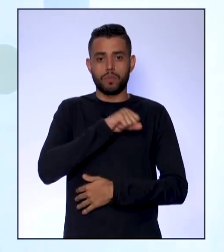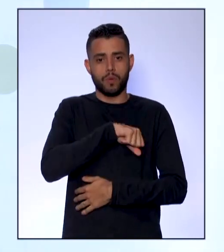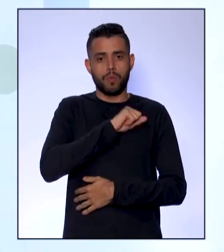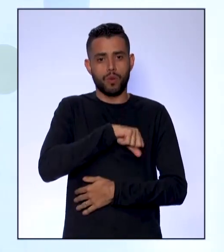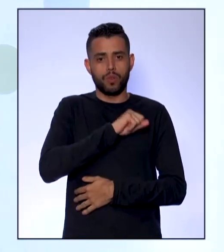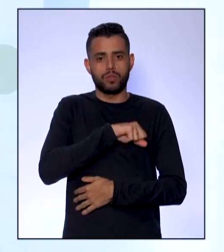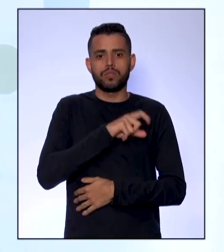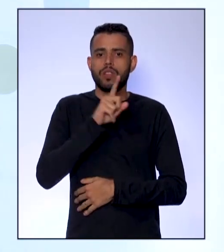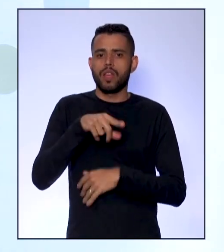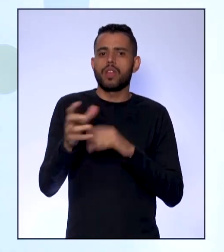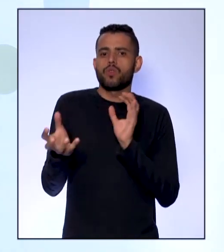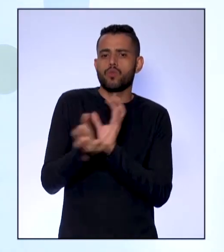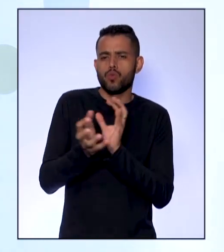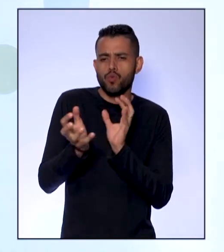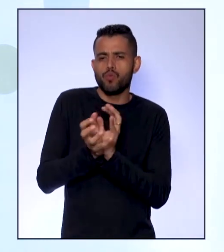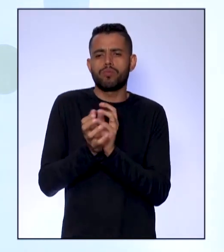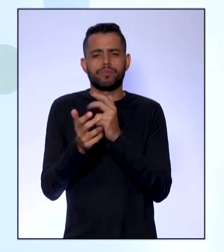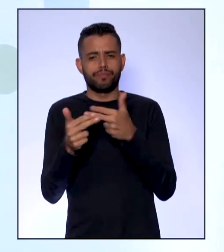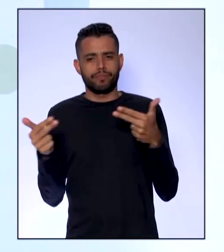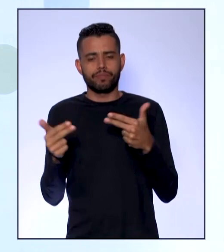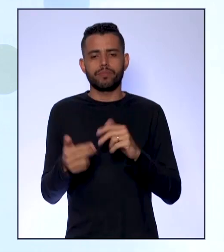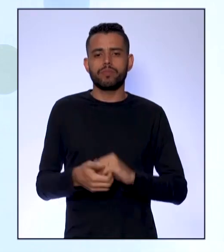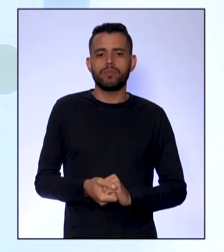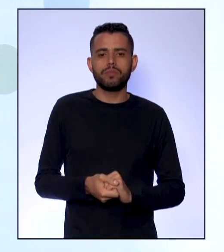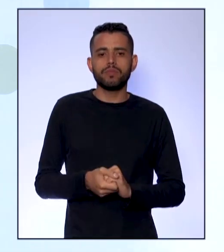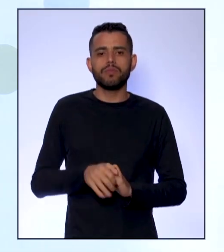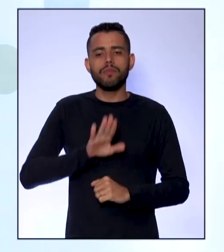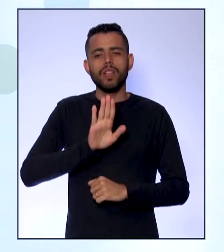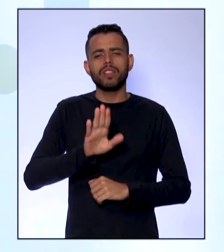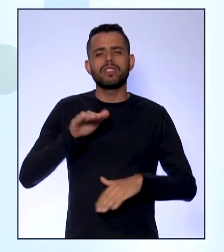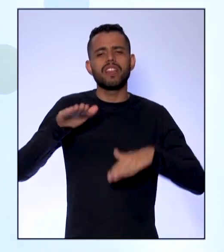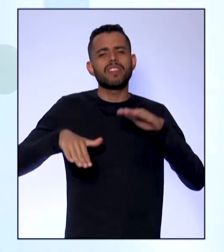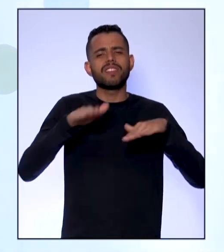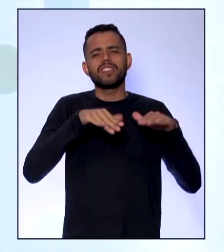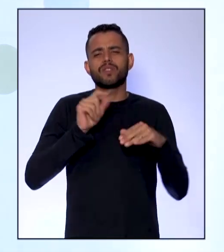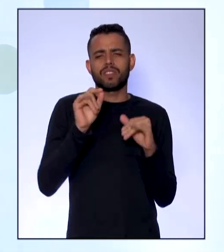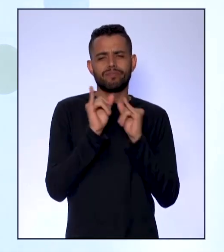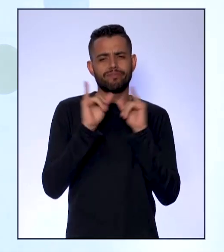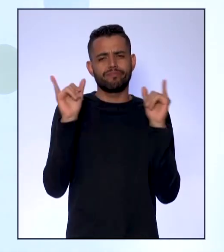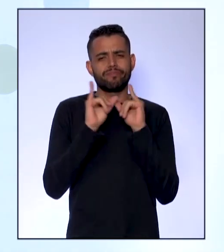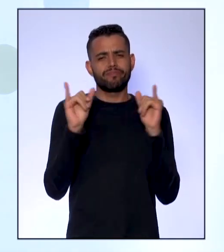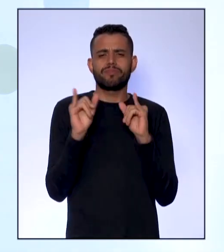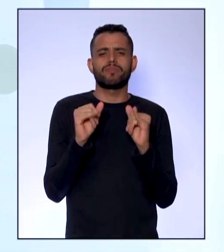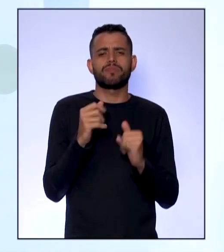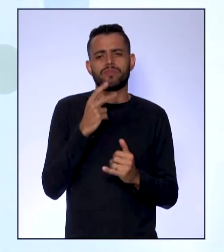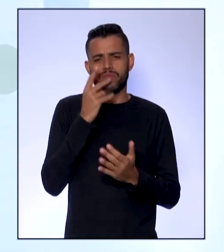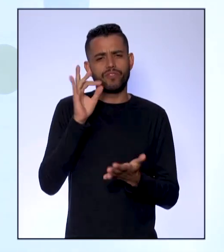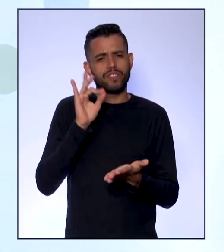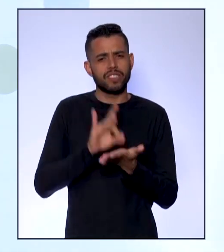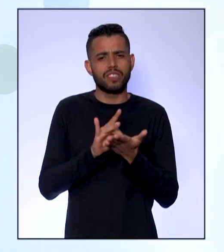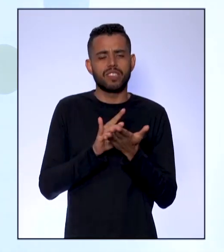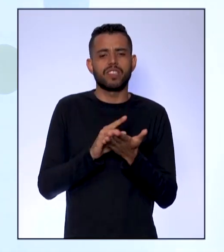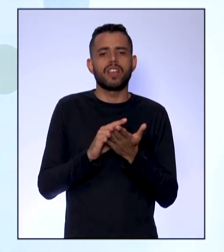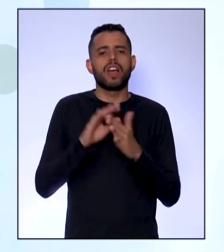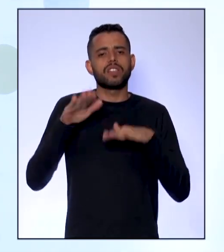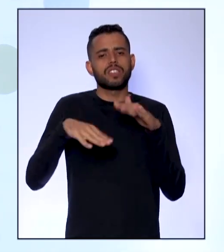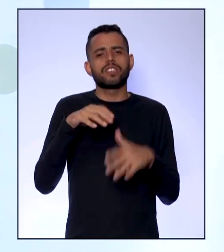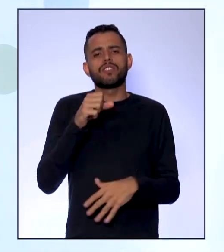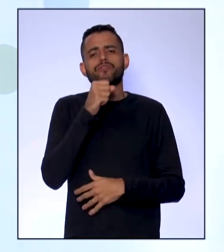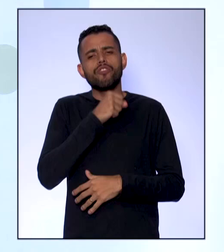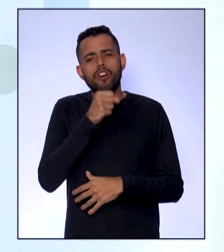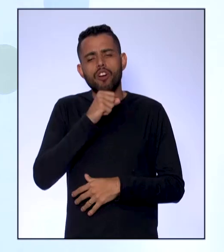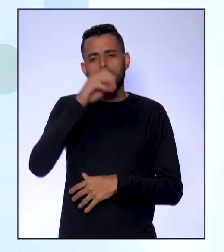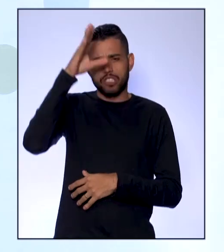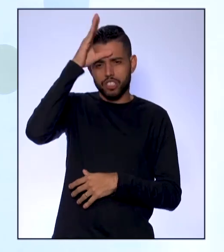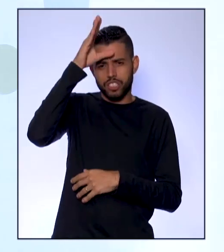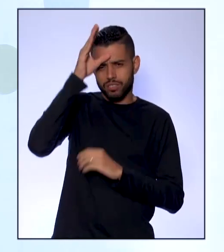Fazem parte de um grupo ou coisa do tipo. Aí sim. Mas, às vezes, as fake news, vamos ser bem sinceros, ninguém aí tem uma avó, uma tia, que acaba mandando uma